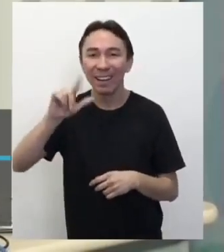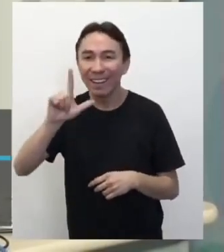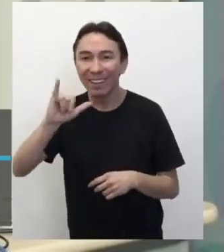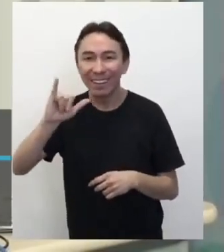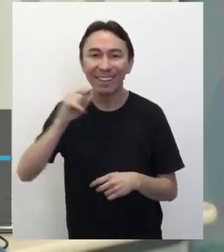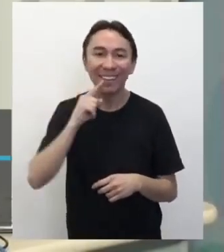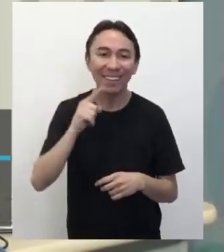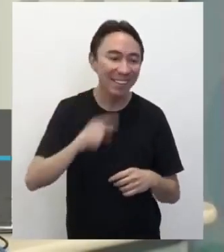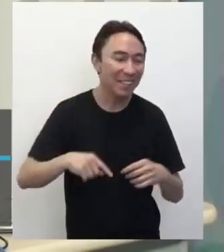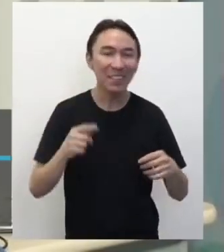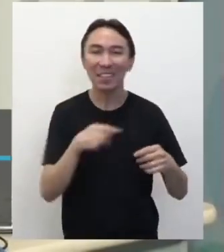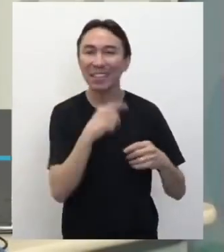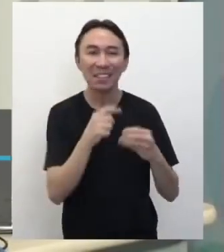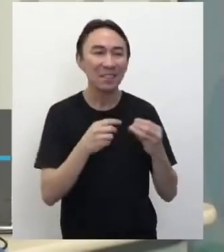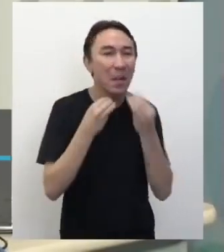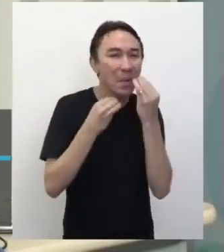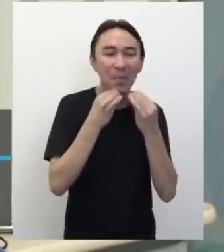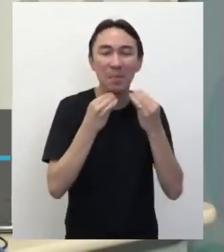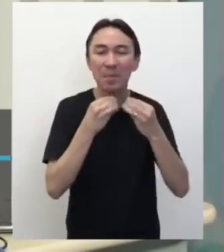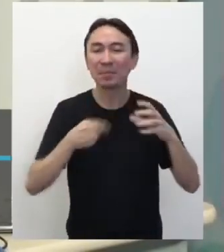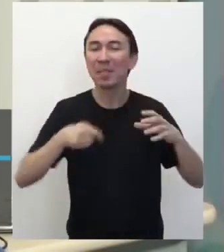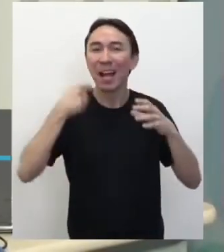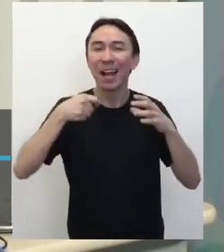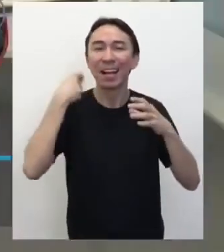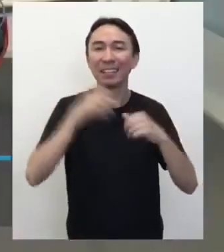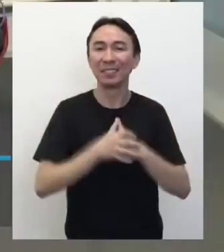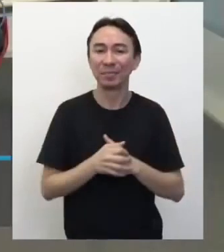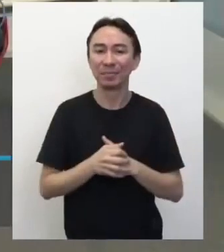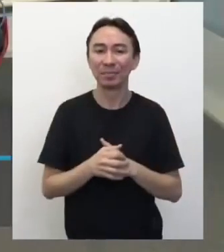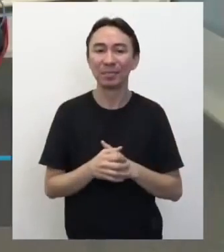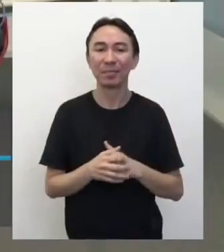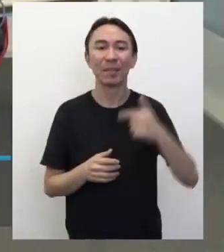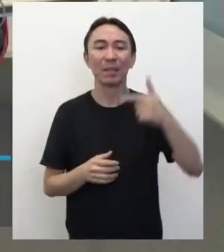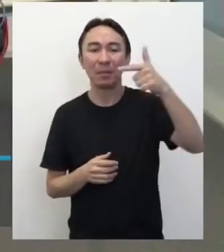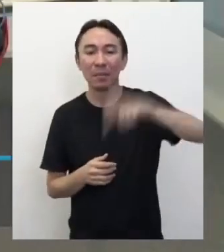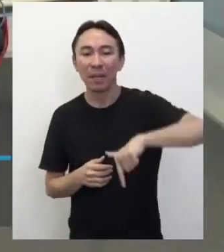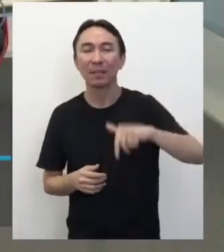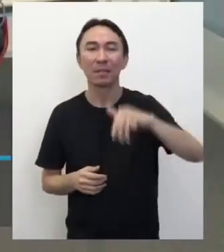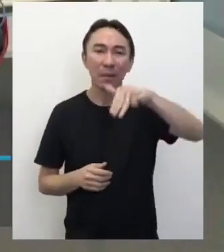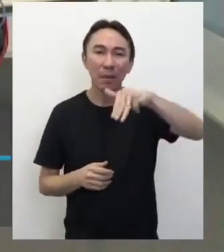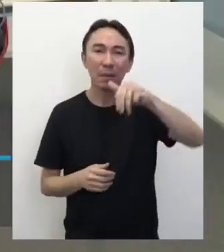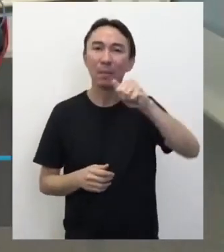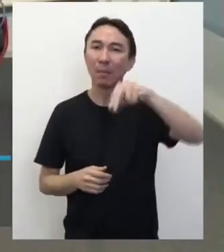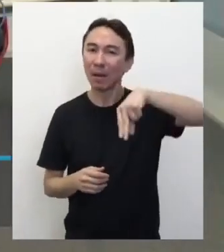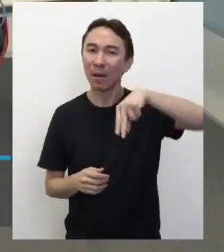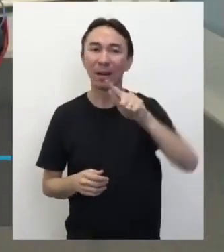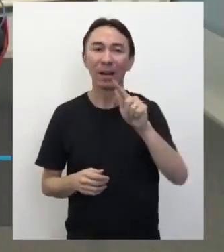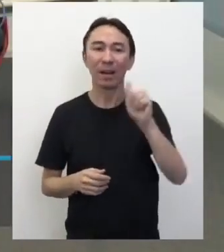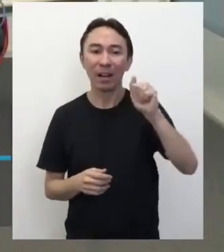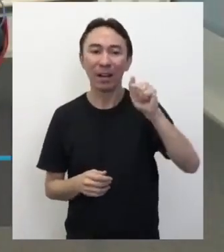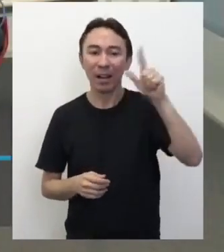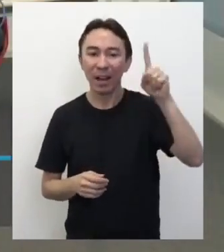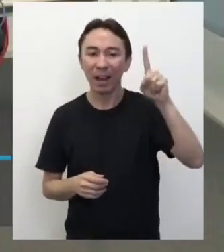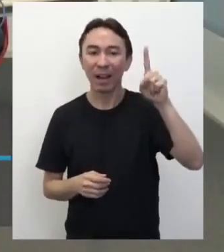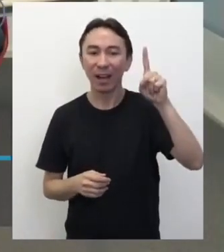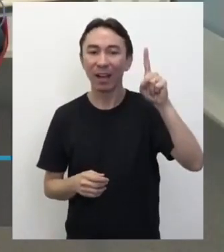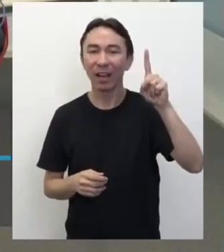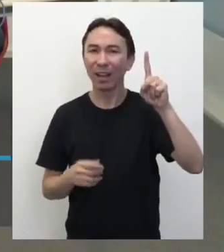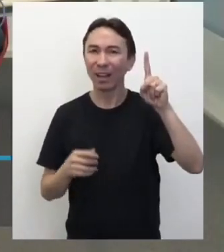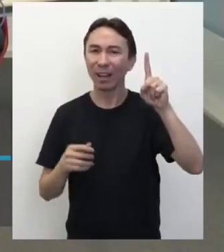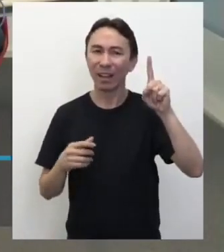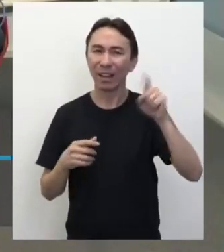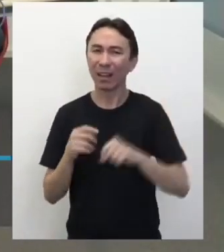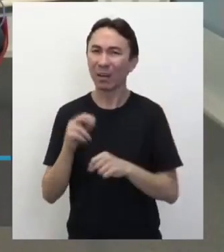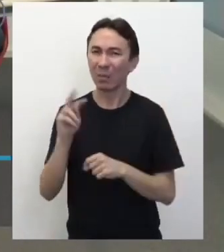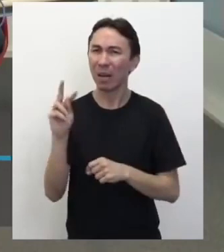tô falando da Mafalda, Mangá. né? Mangá? É uma espécie de mangá. Ah, É sim. uma HQ, na verdade. Não é uma HQ? É uma HQ, eu